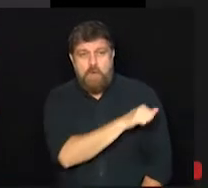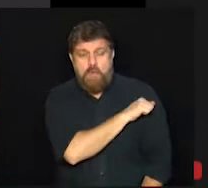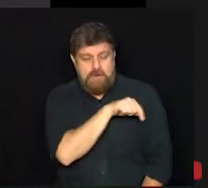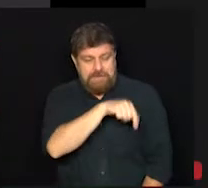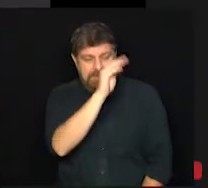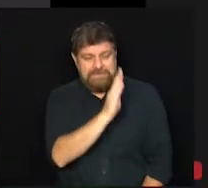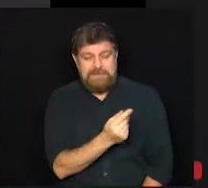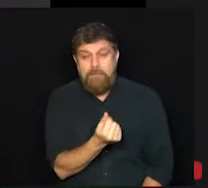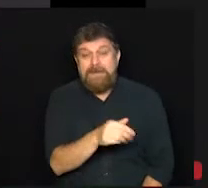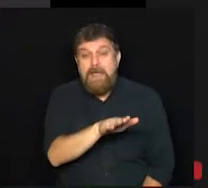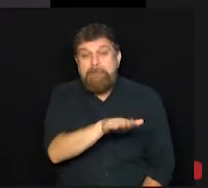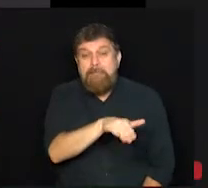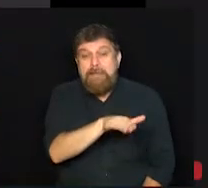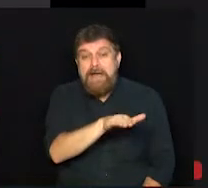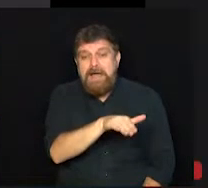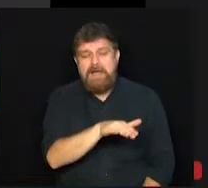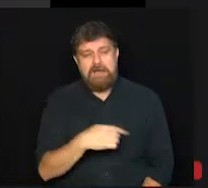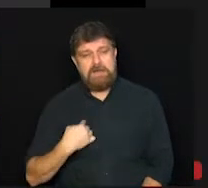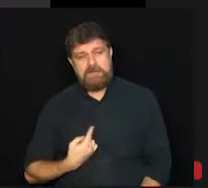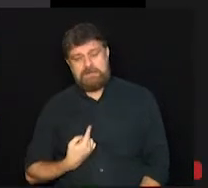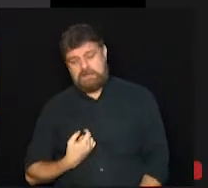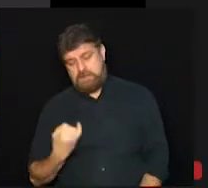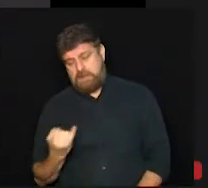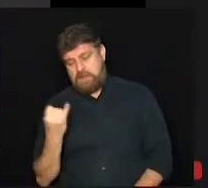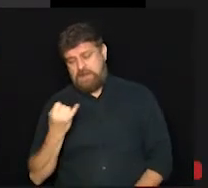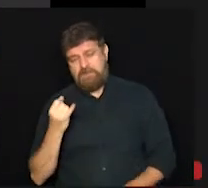importante salientar que